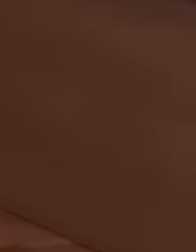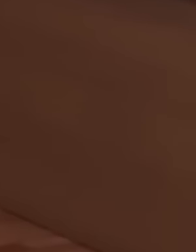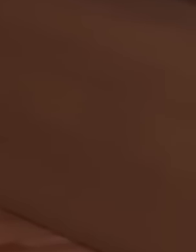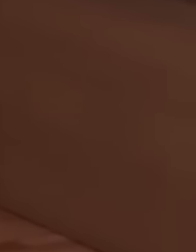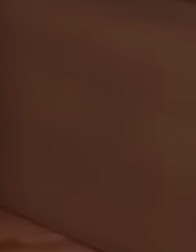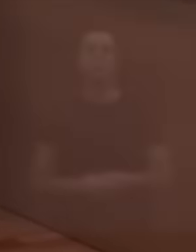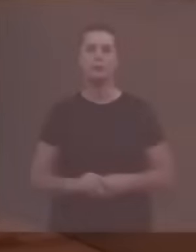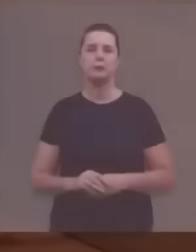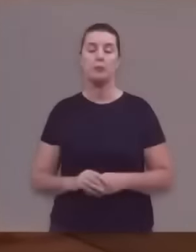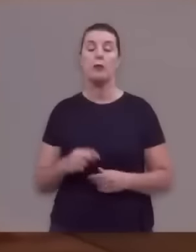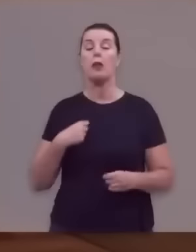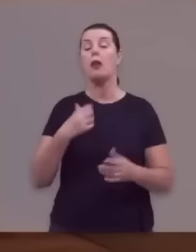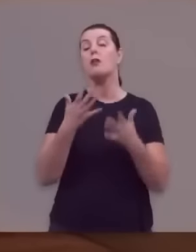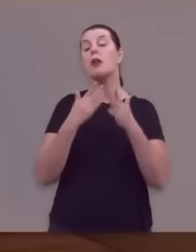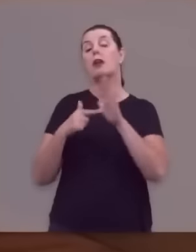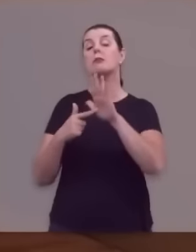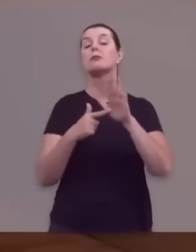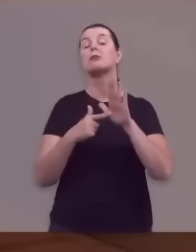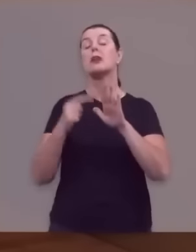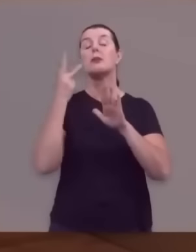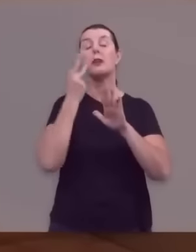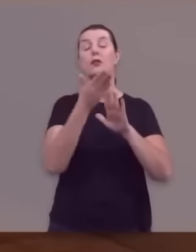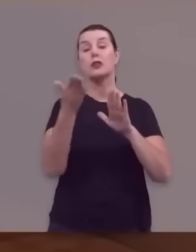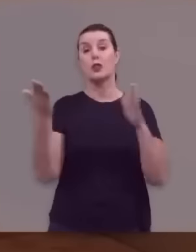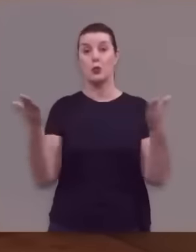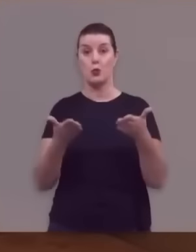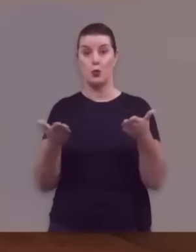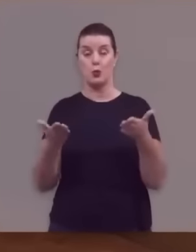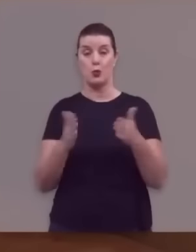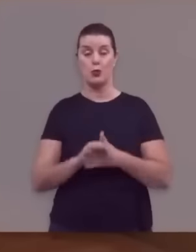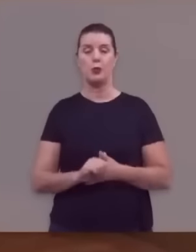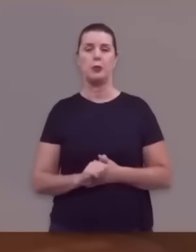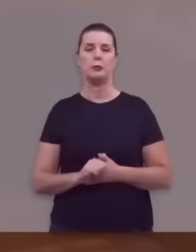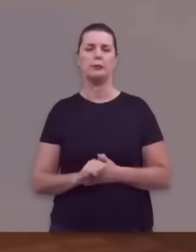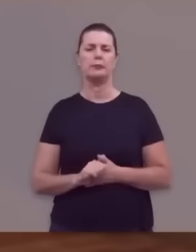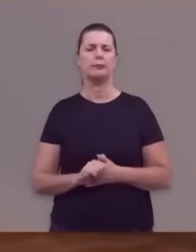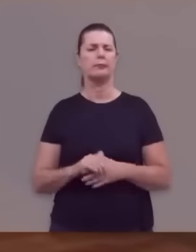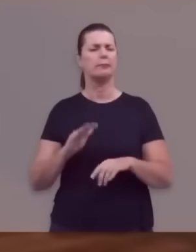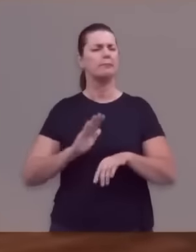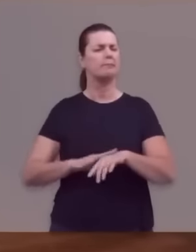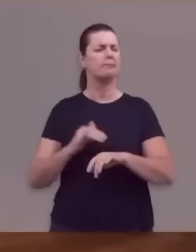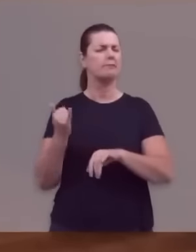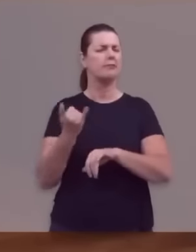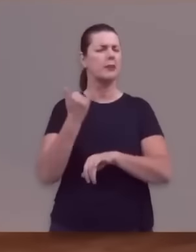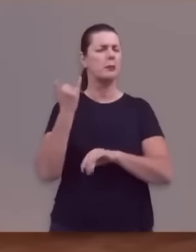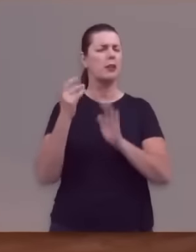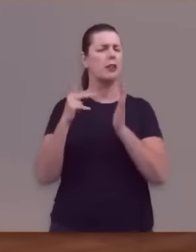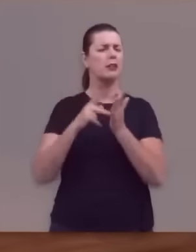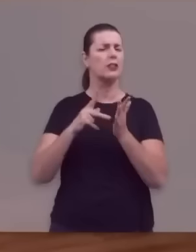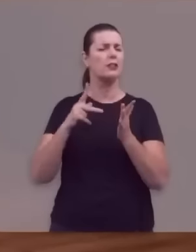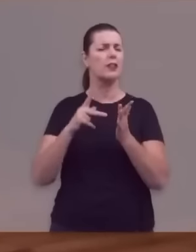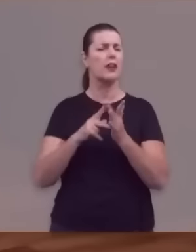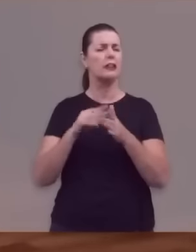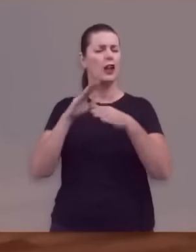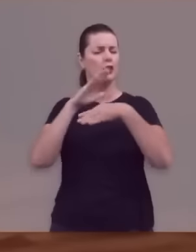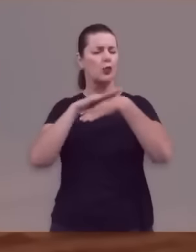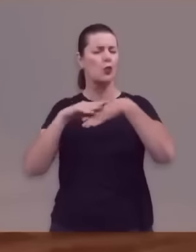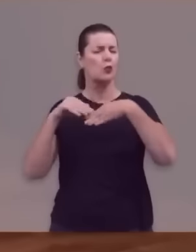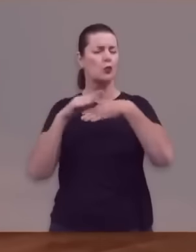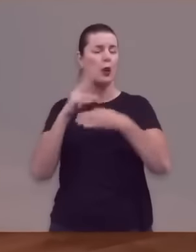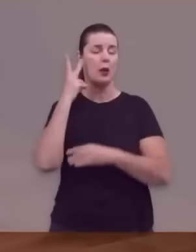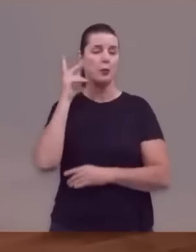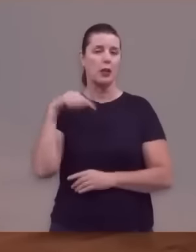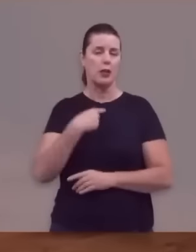programa eu quero a você hoje uma das verdades mais sublimes e consoladoras da